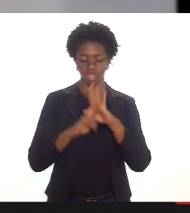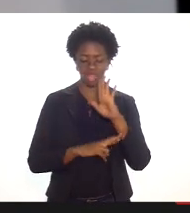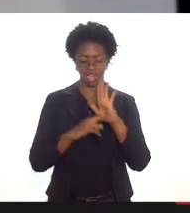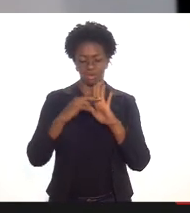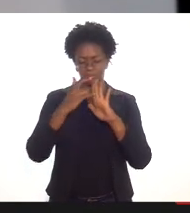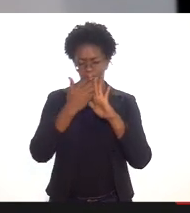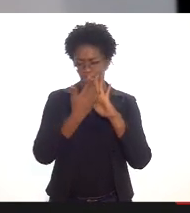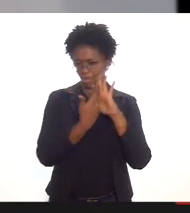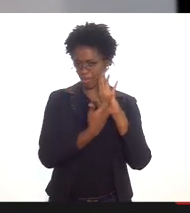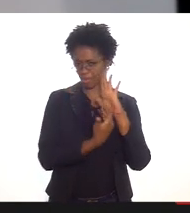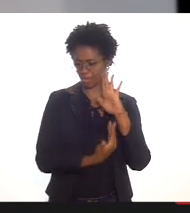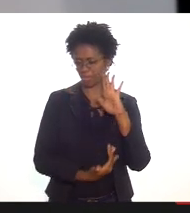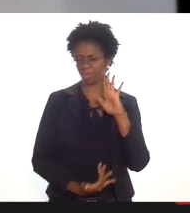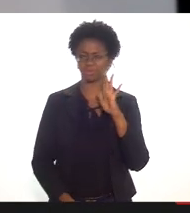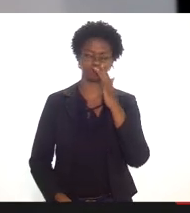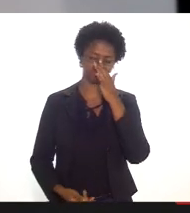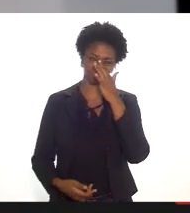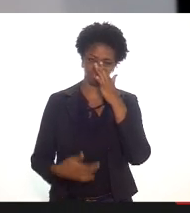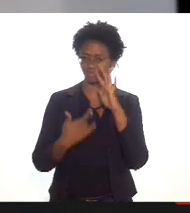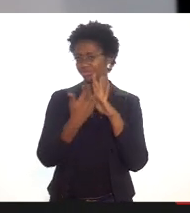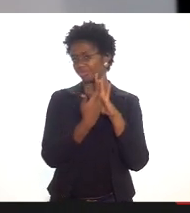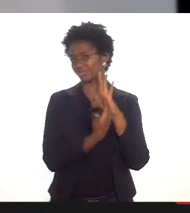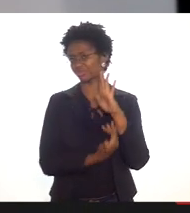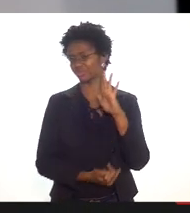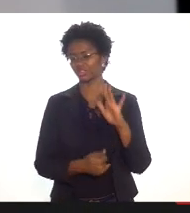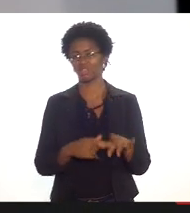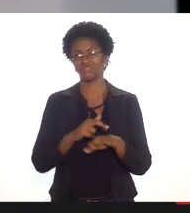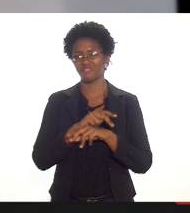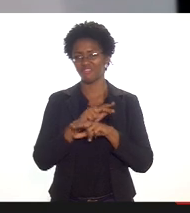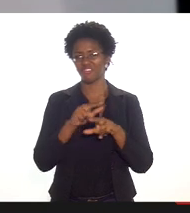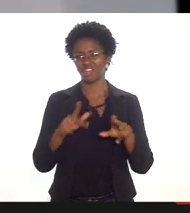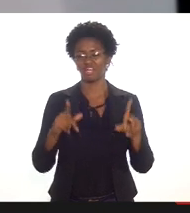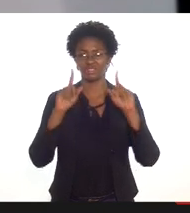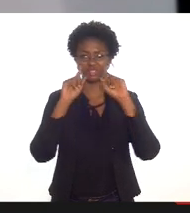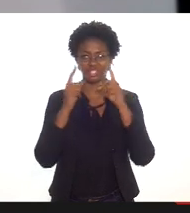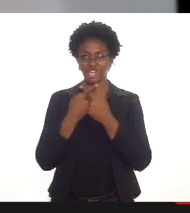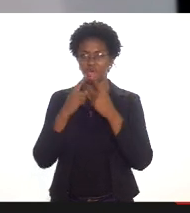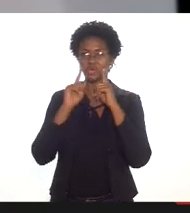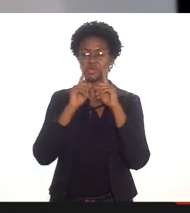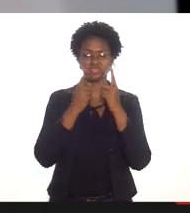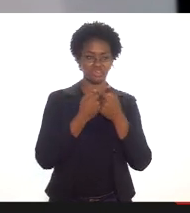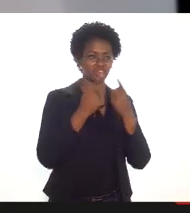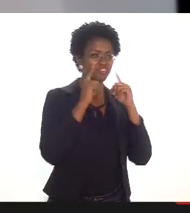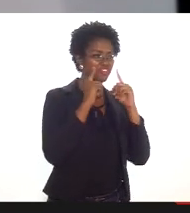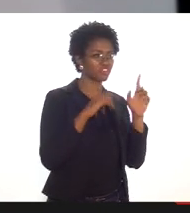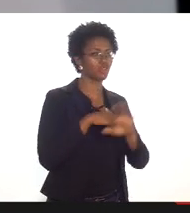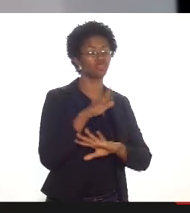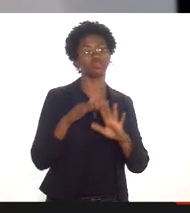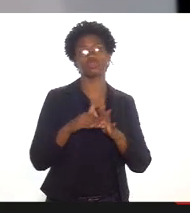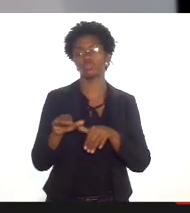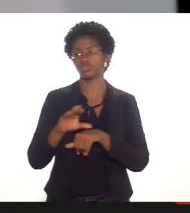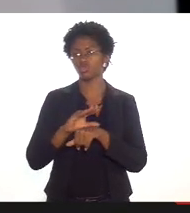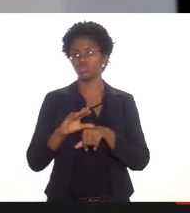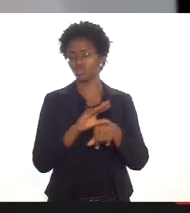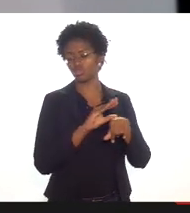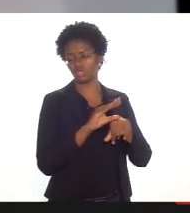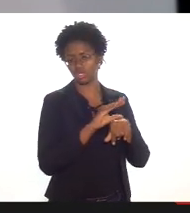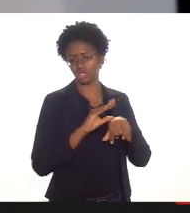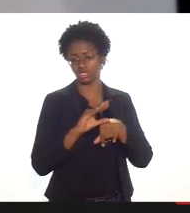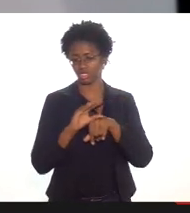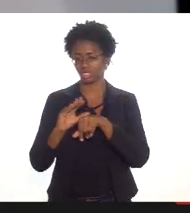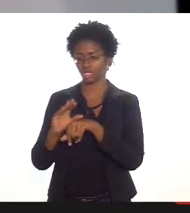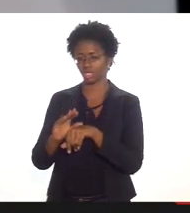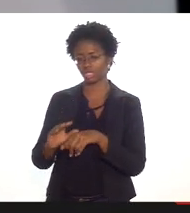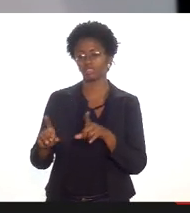momento, nós fizemos várias reuniões com todos os conselhos, fizemos reunião com o corpo clínico